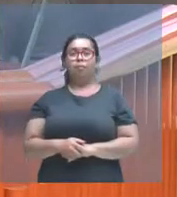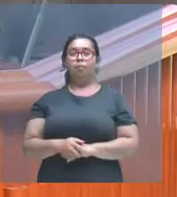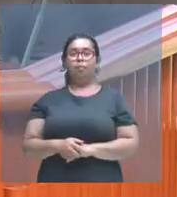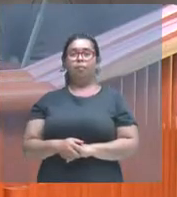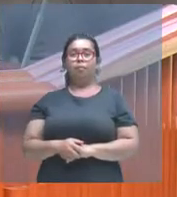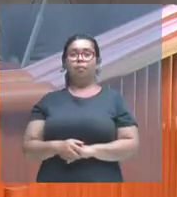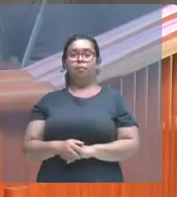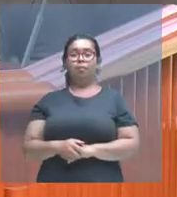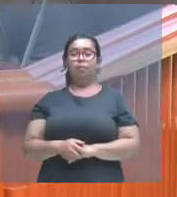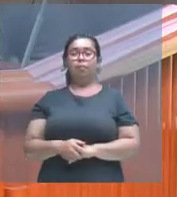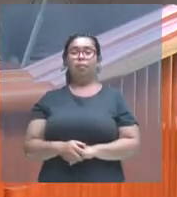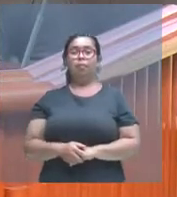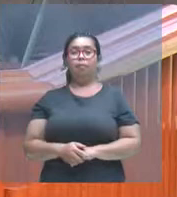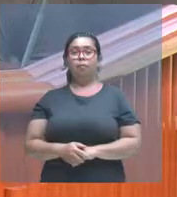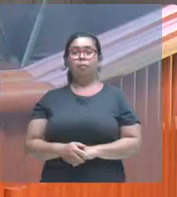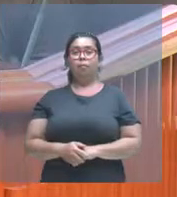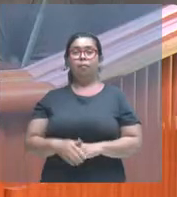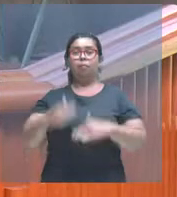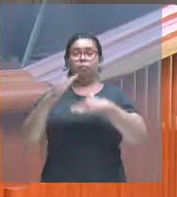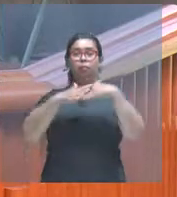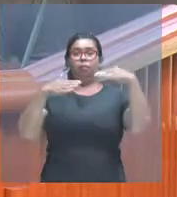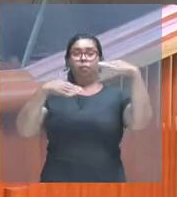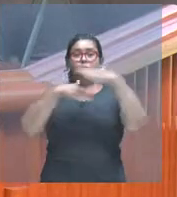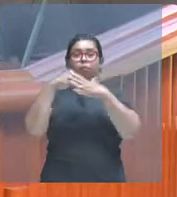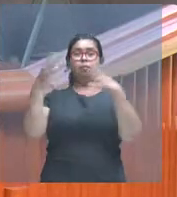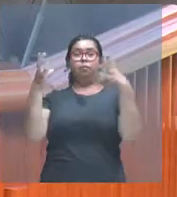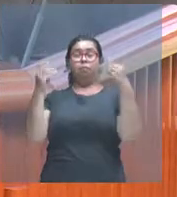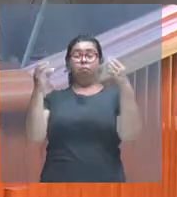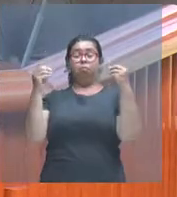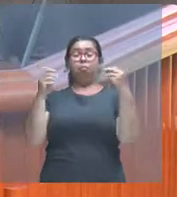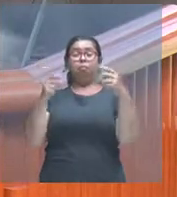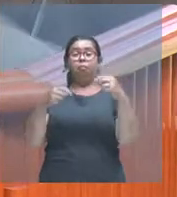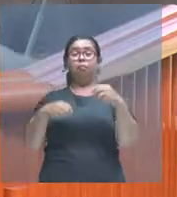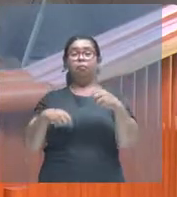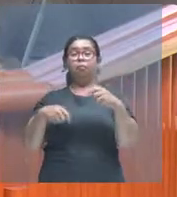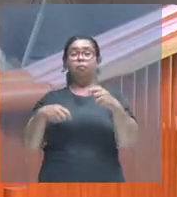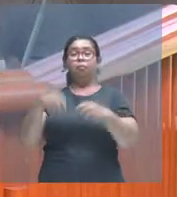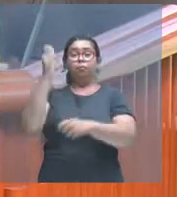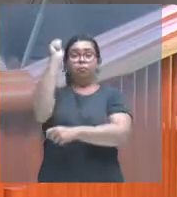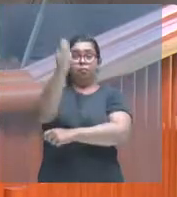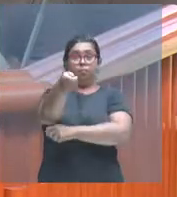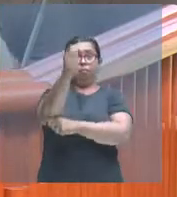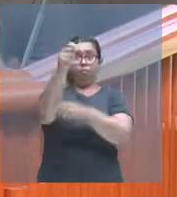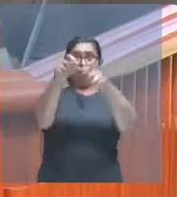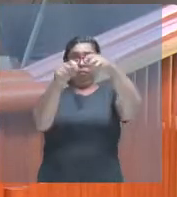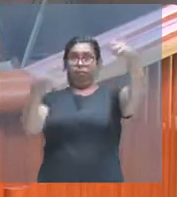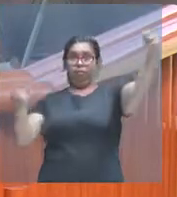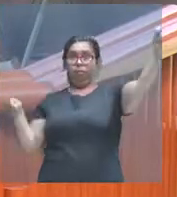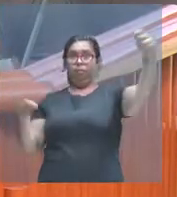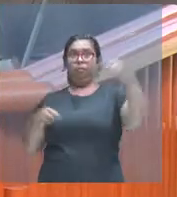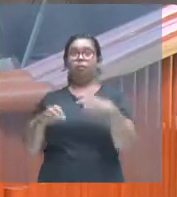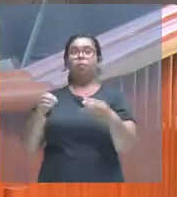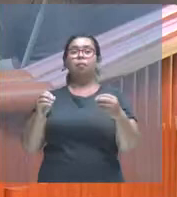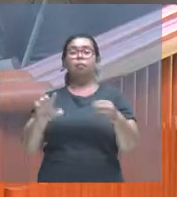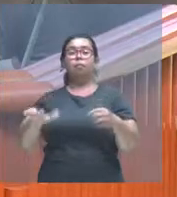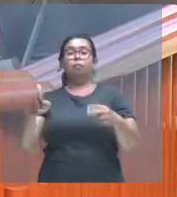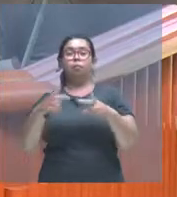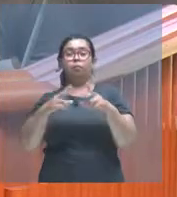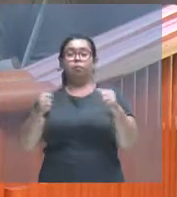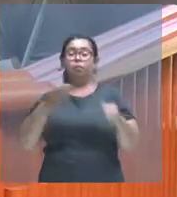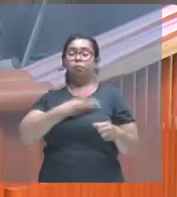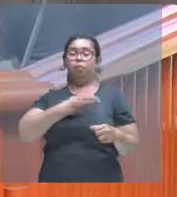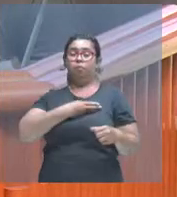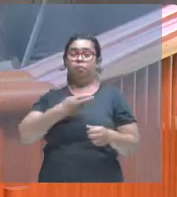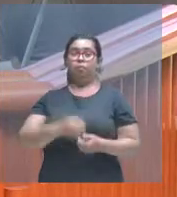Artesão primoroso, construiu e reparou muita vara de pescar e também outros equipamentos para os seus amigos e